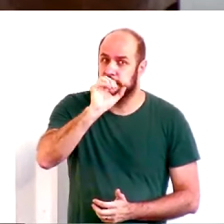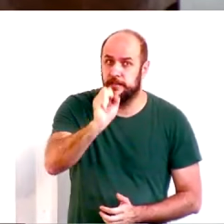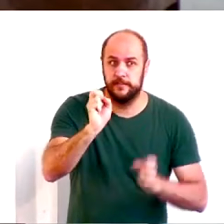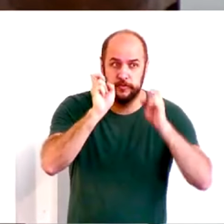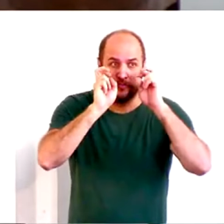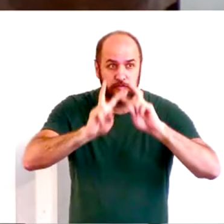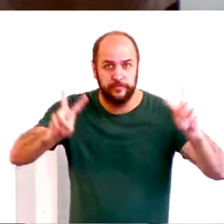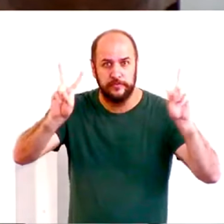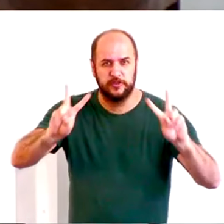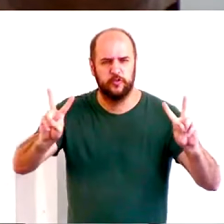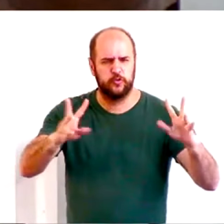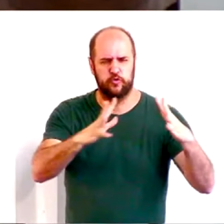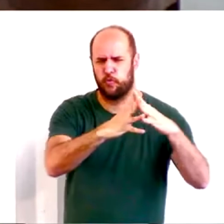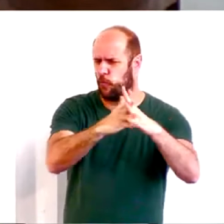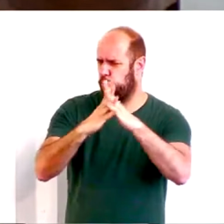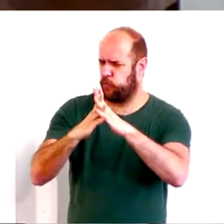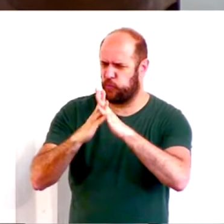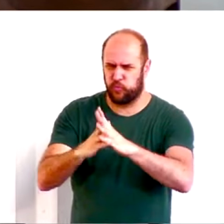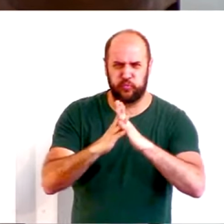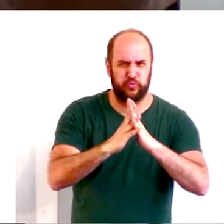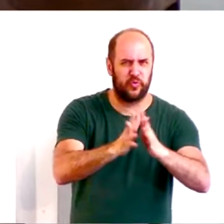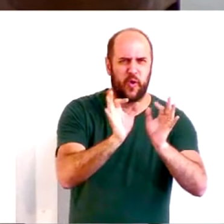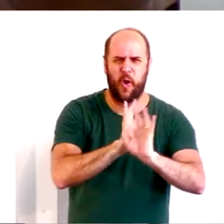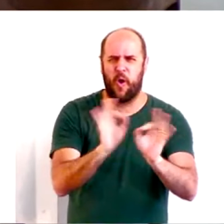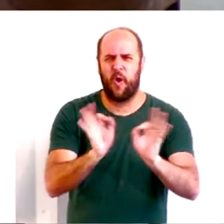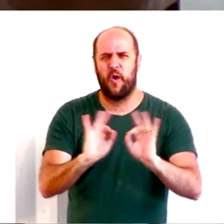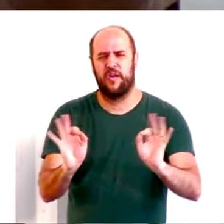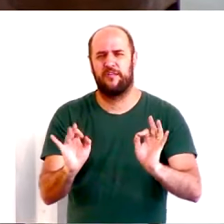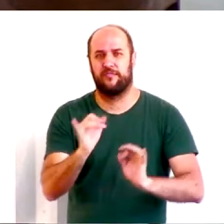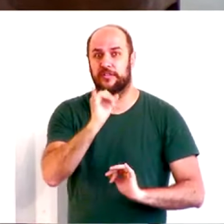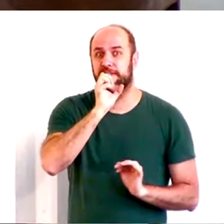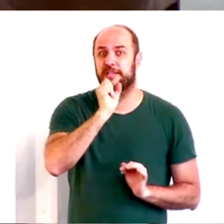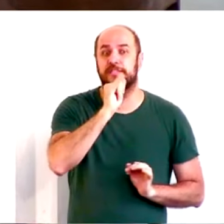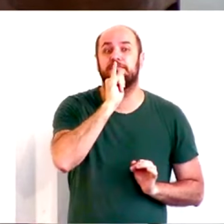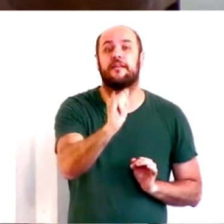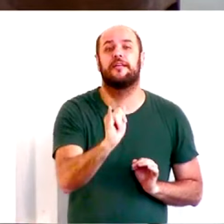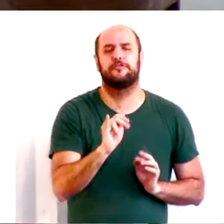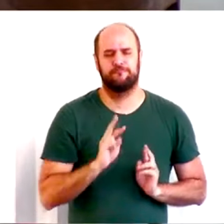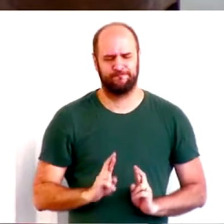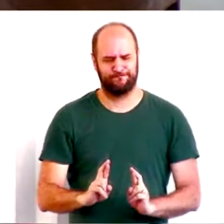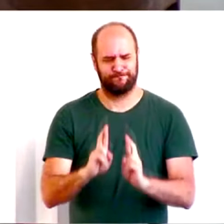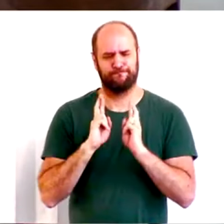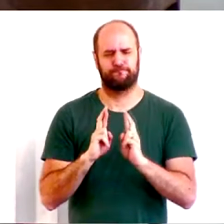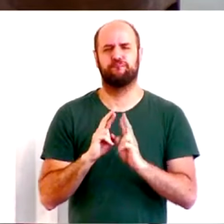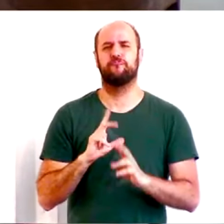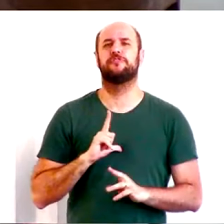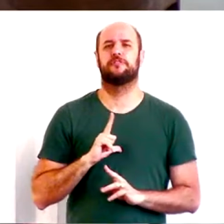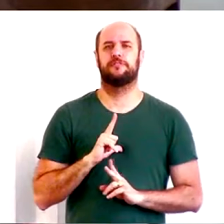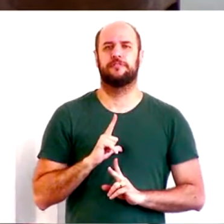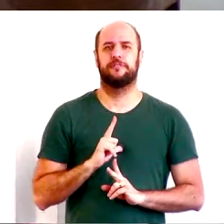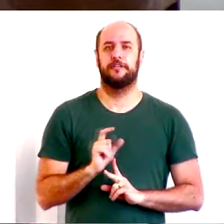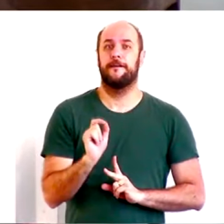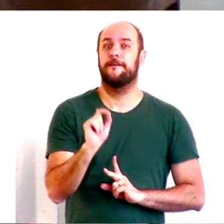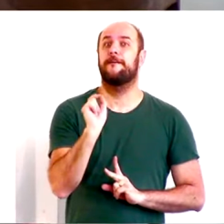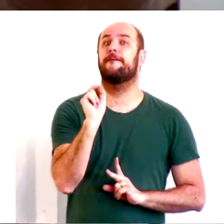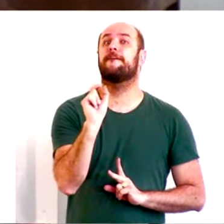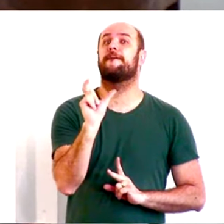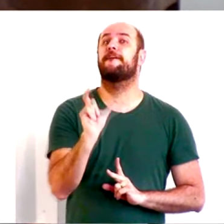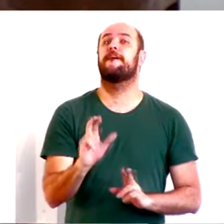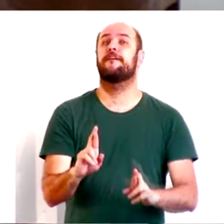meio ao caos e ao Desastre ele disse há uma esperança quem tem essa Esperança